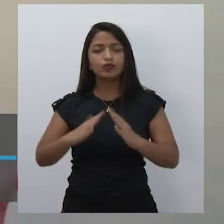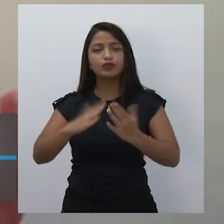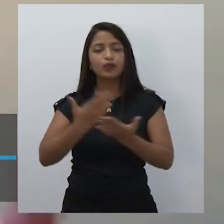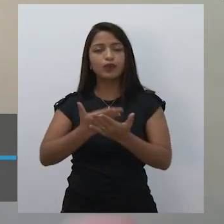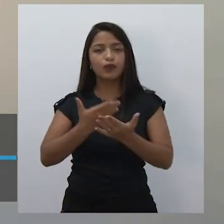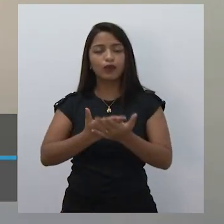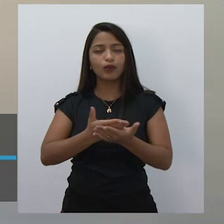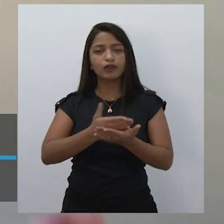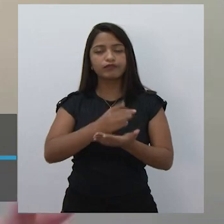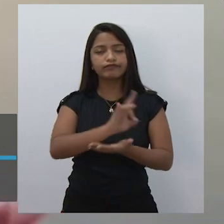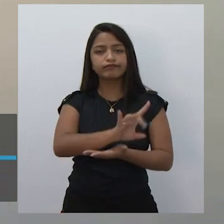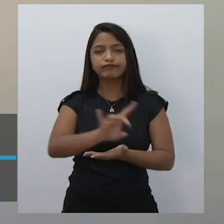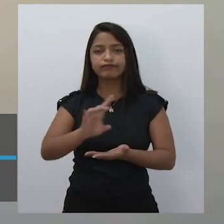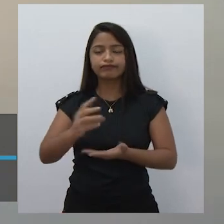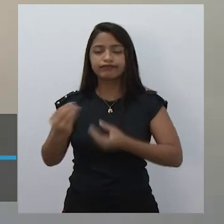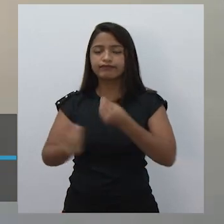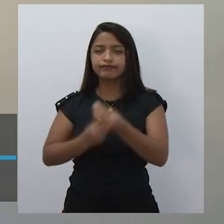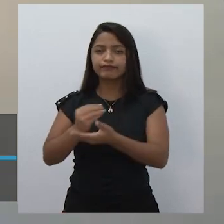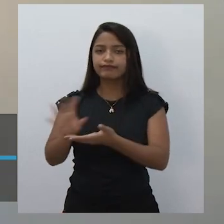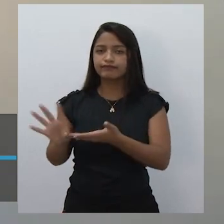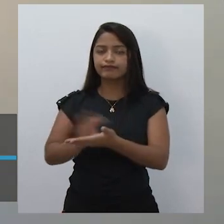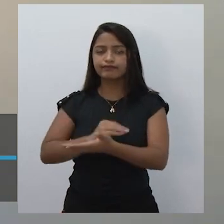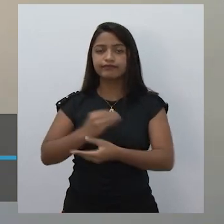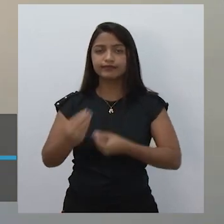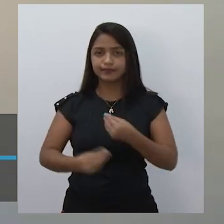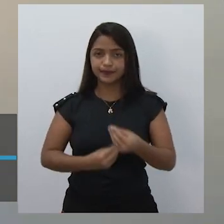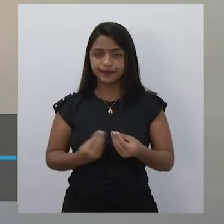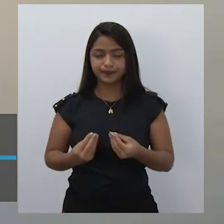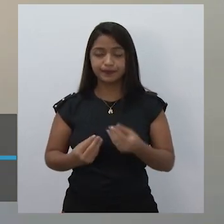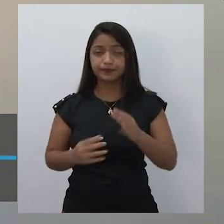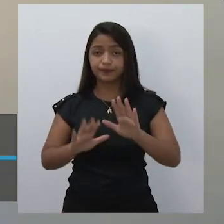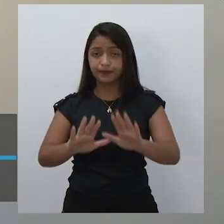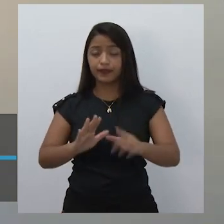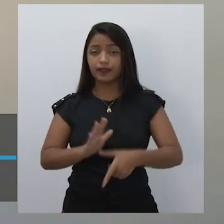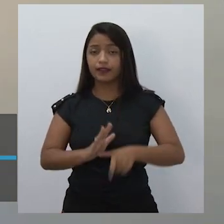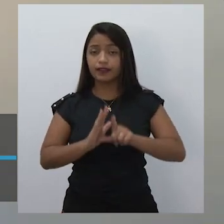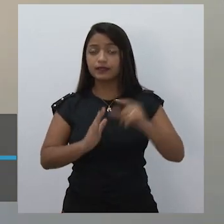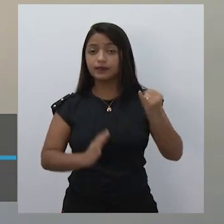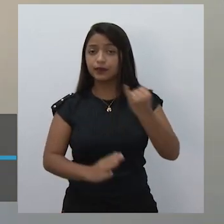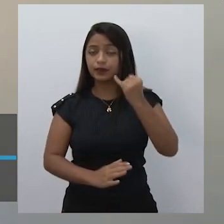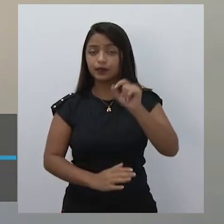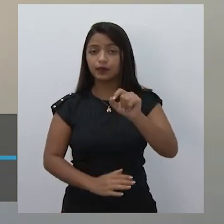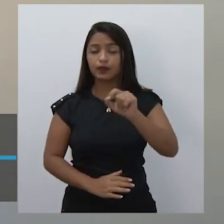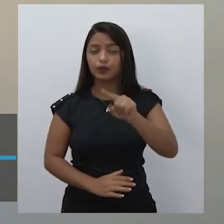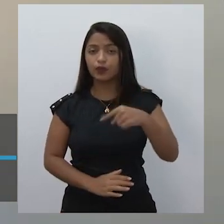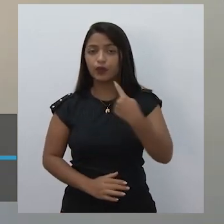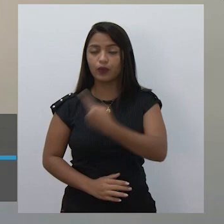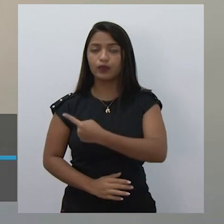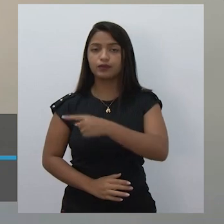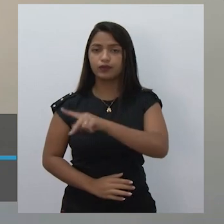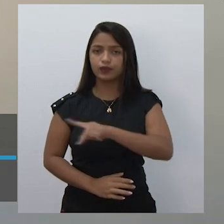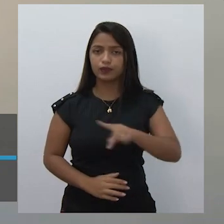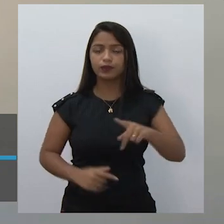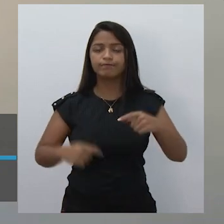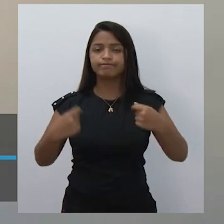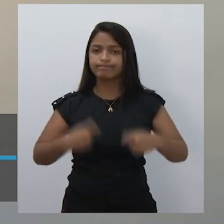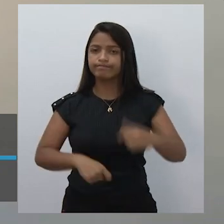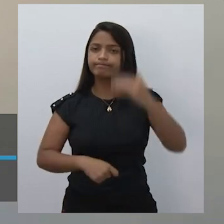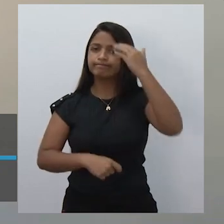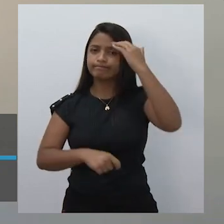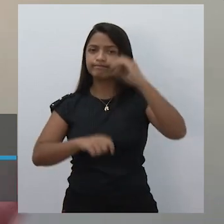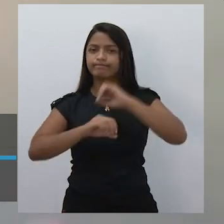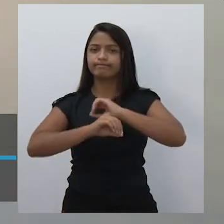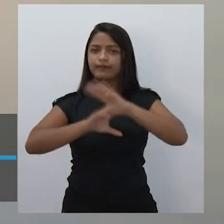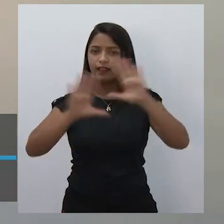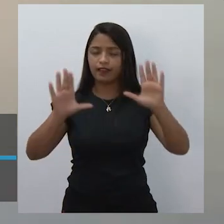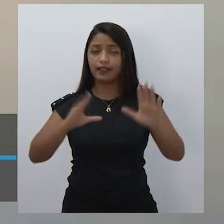Como vai acontecer? Né? É importante que a gente, que nós somos professores, que se entenda que existem